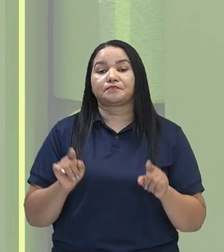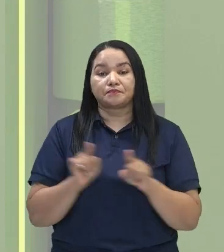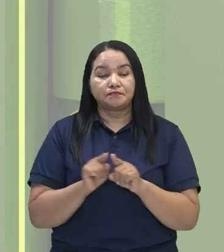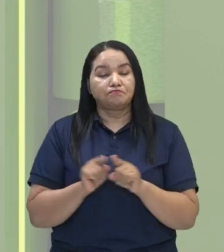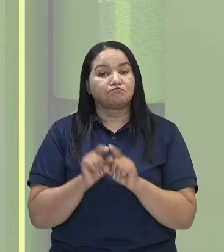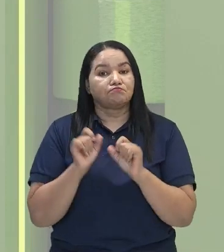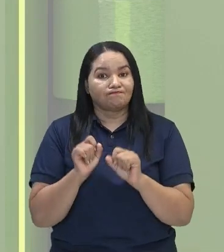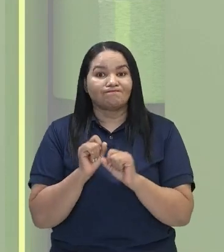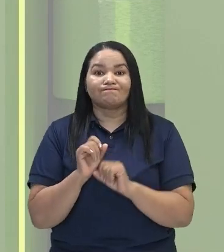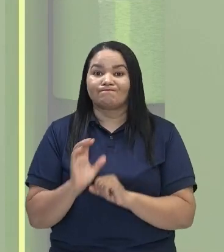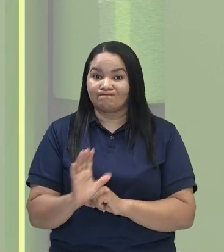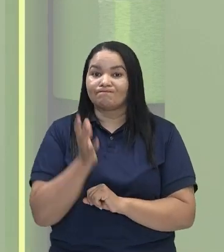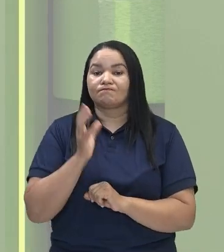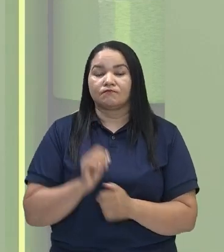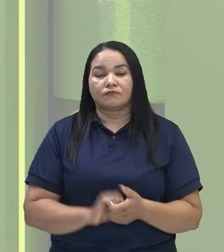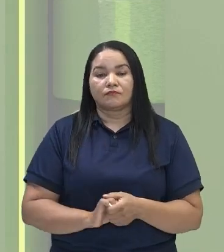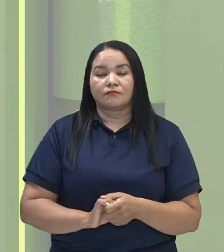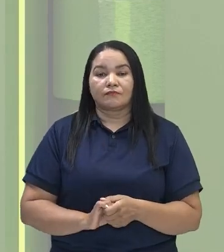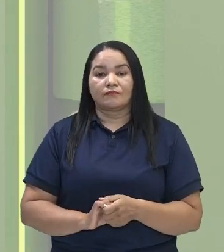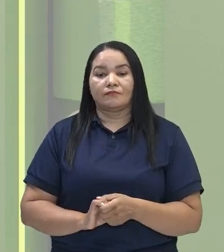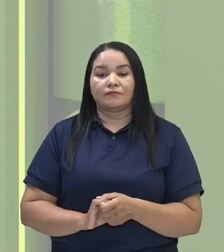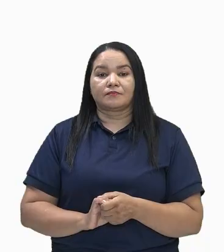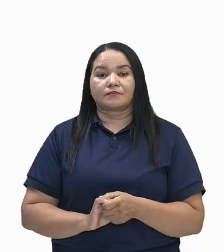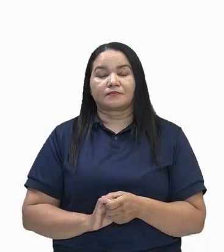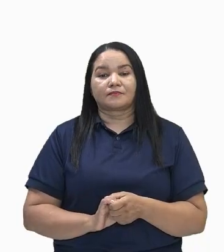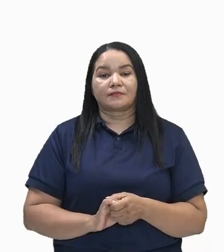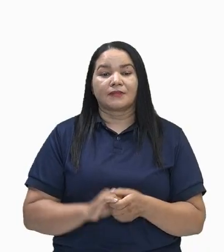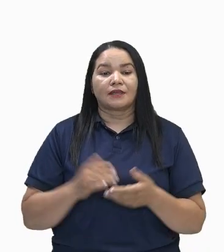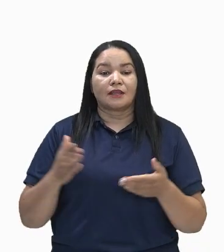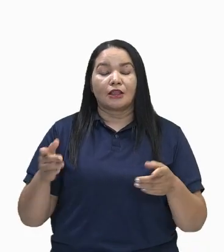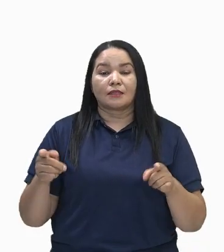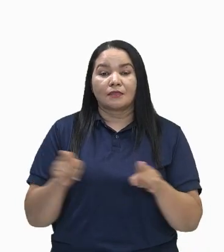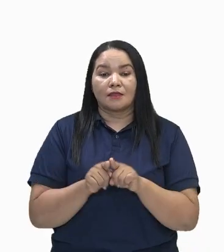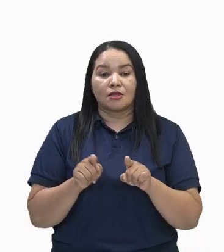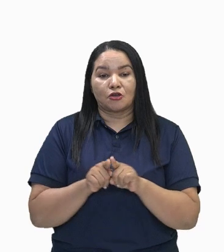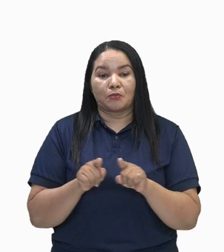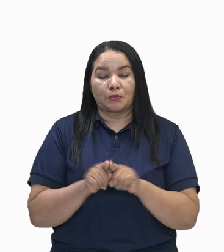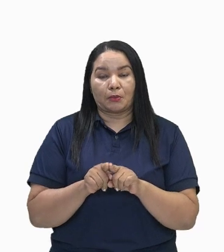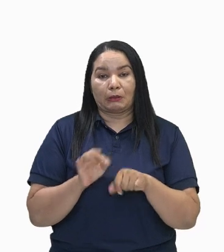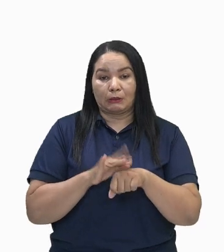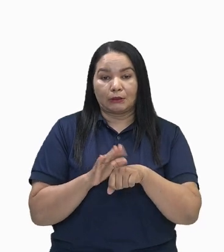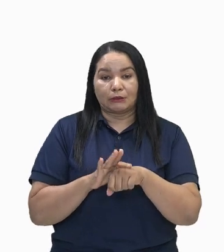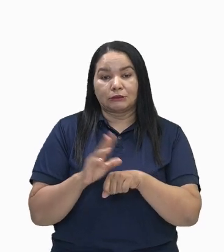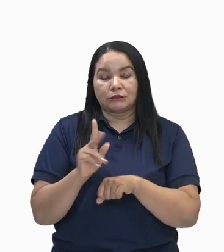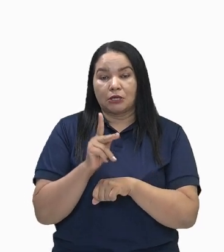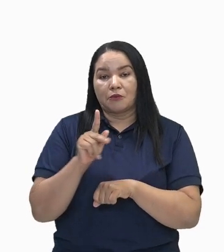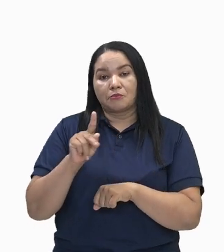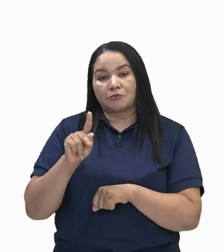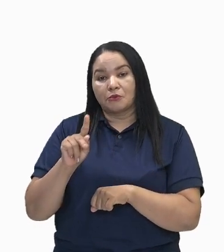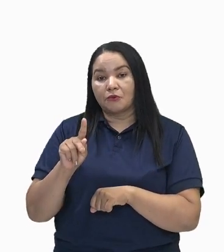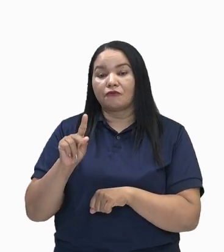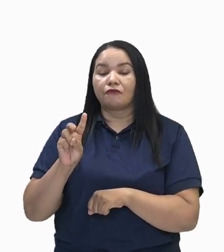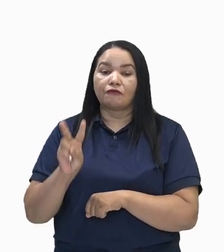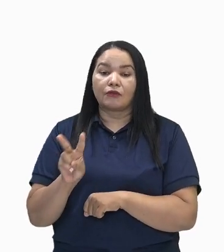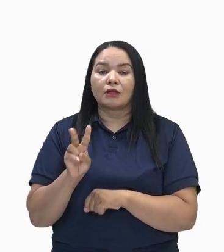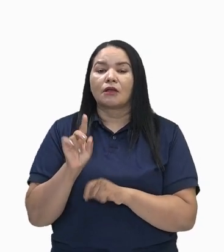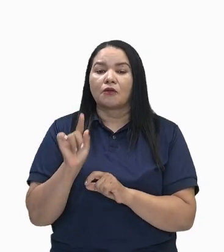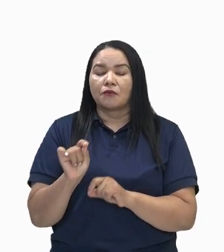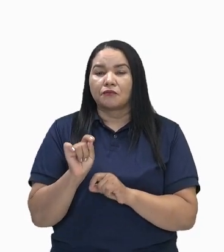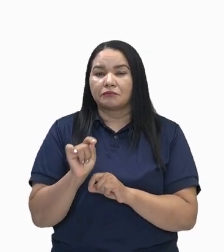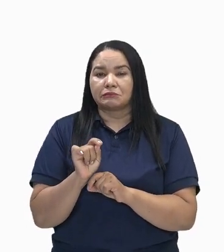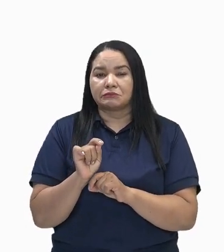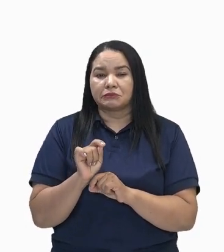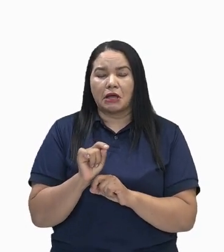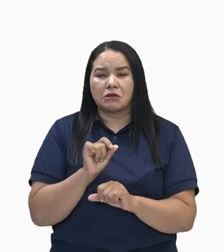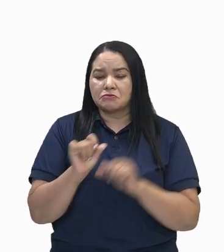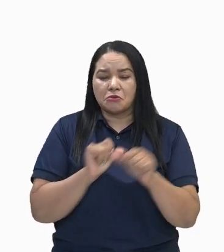certo? E quando o HPV é considerado câncer? O HPV